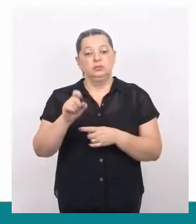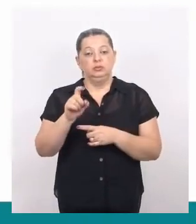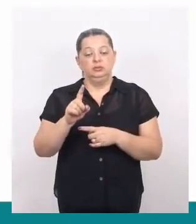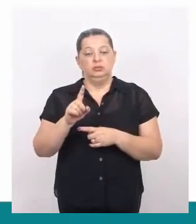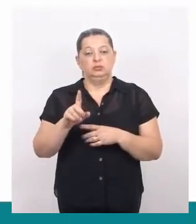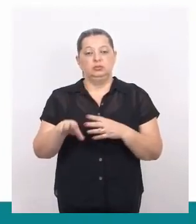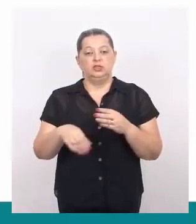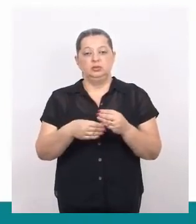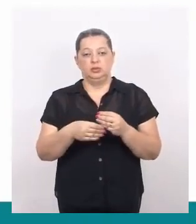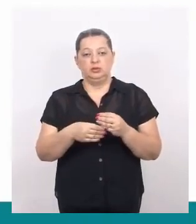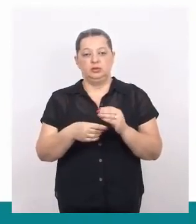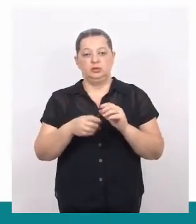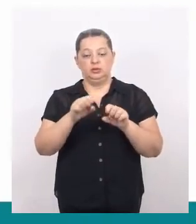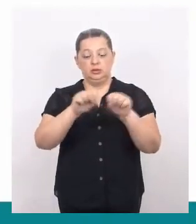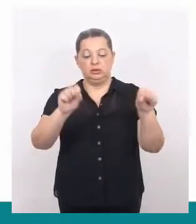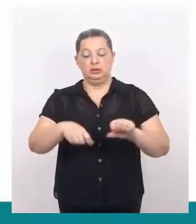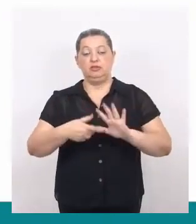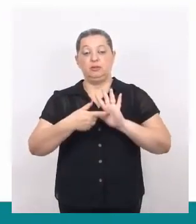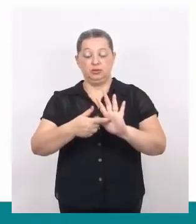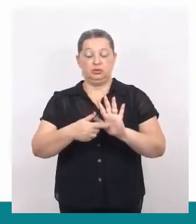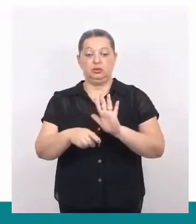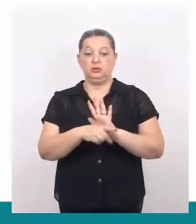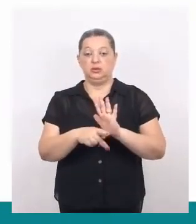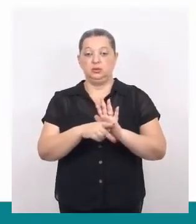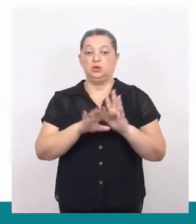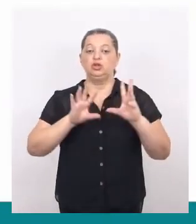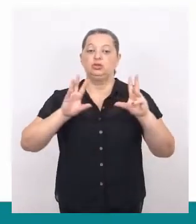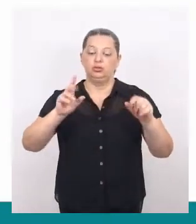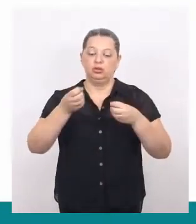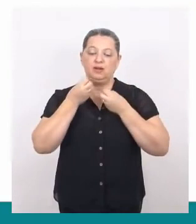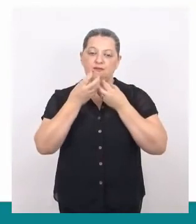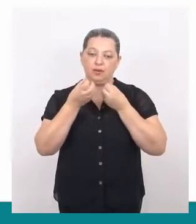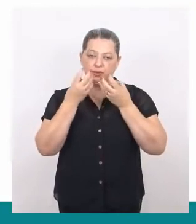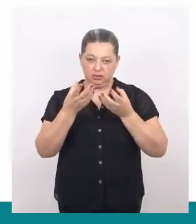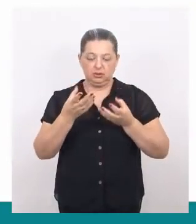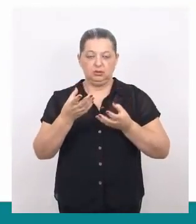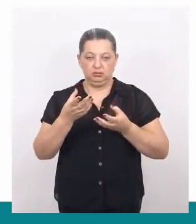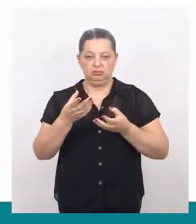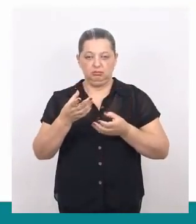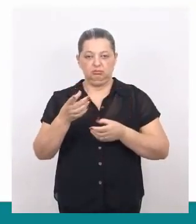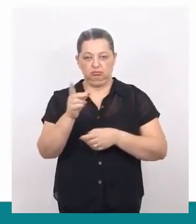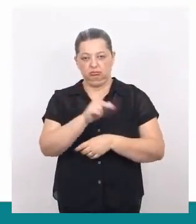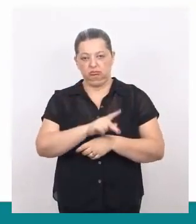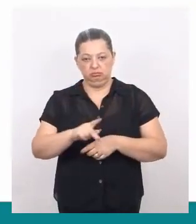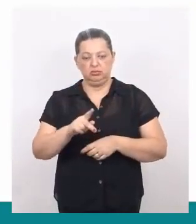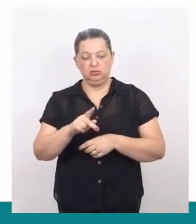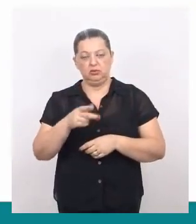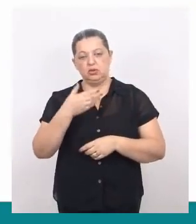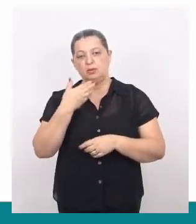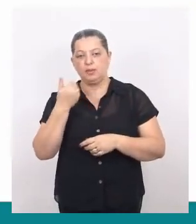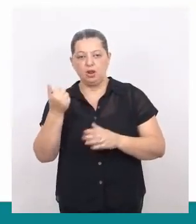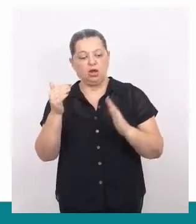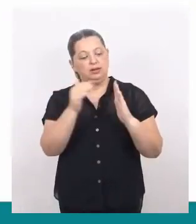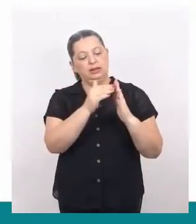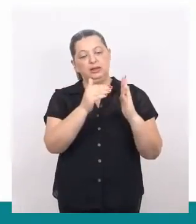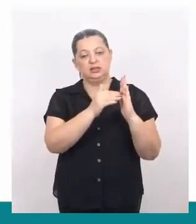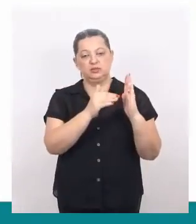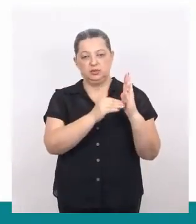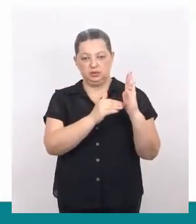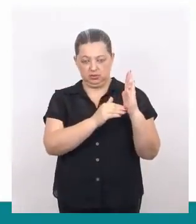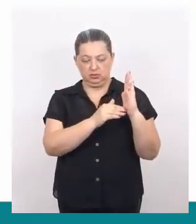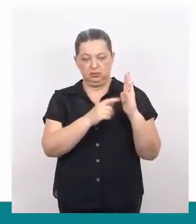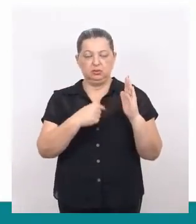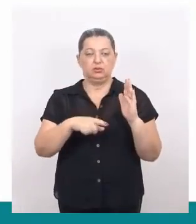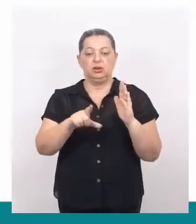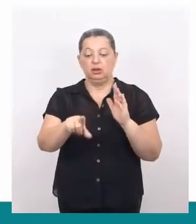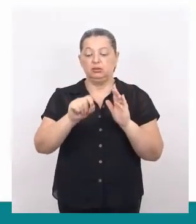atribuir, o sistema vai mostrar a tela de atribuição contendo todas as informações do docente melhor classificado, tá? Então, quando ele selecionar uma disciplina